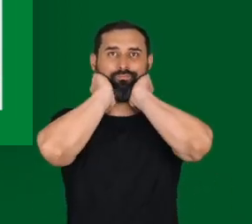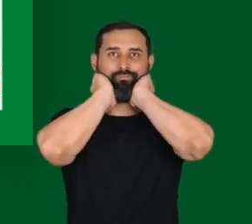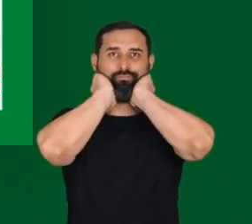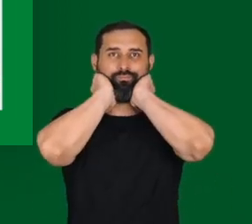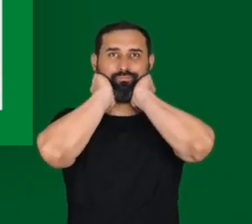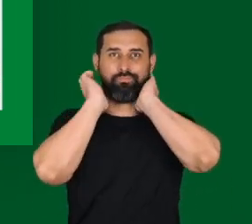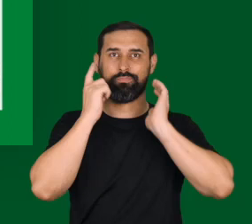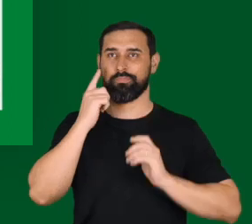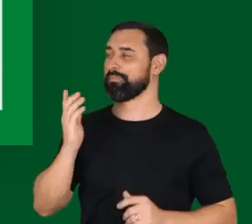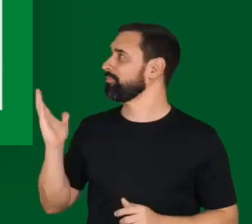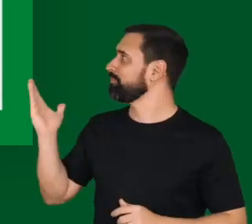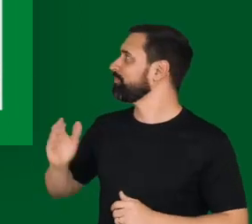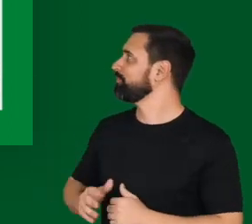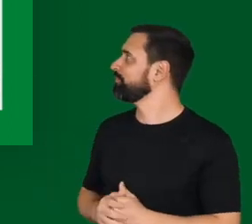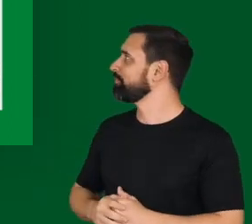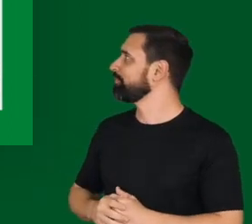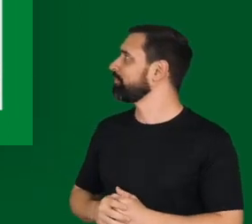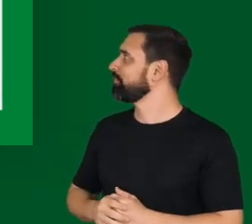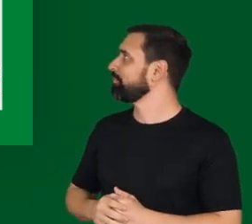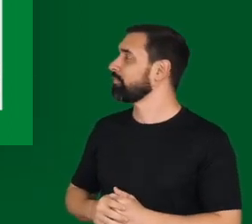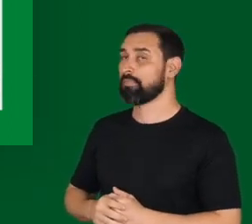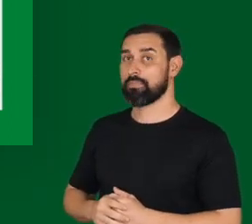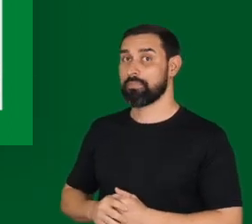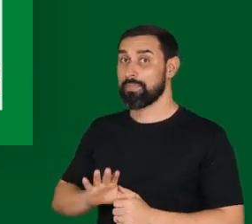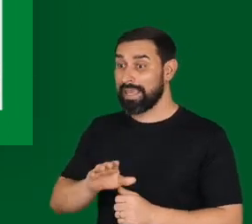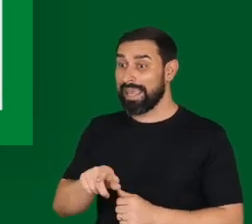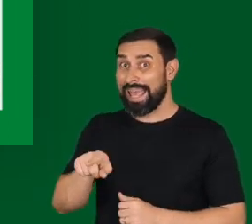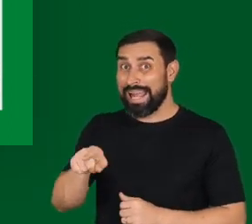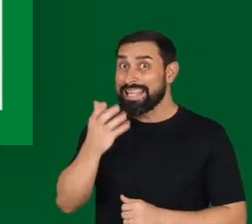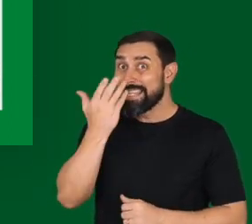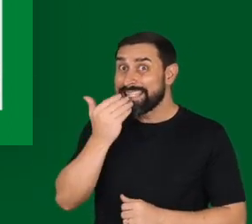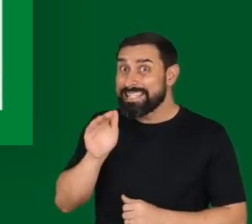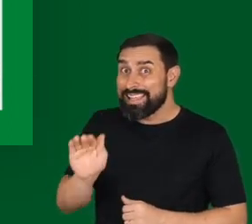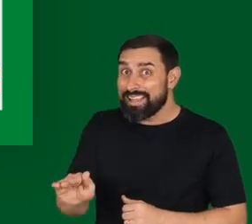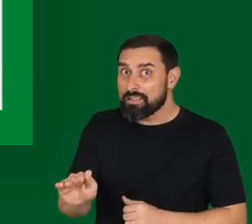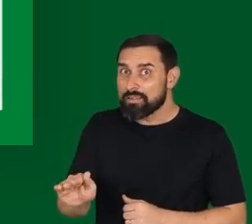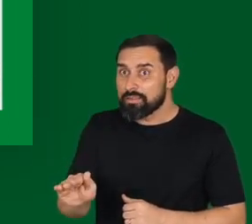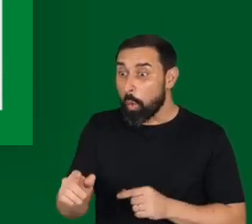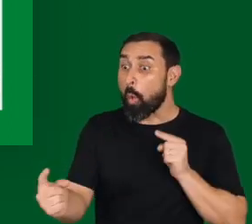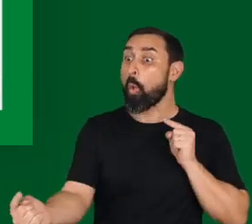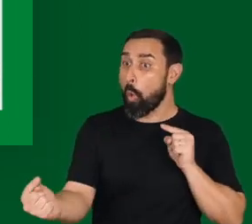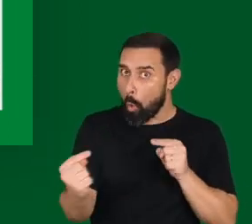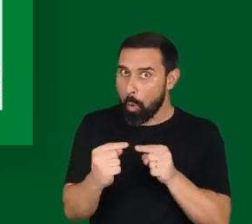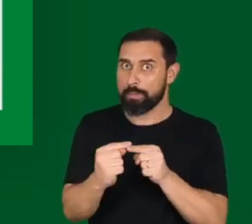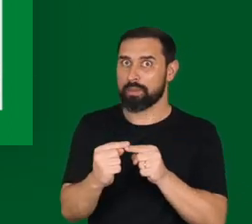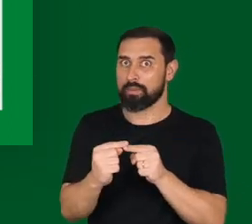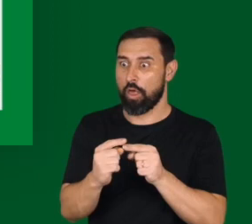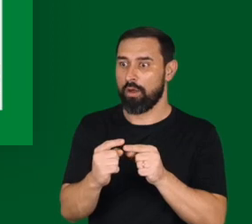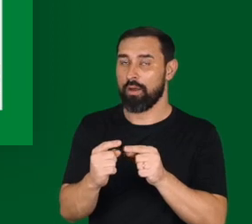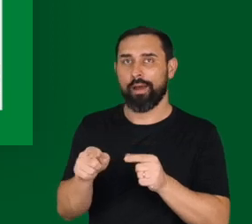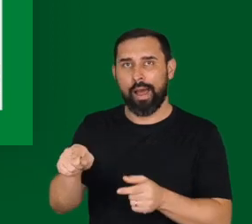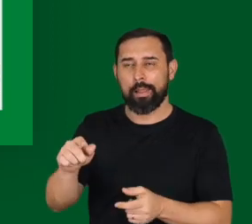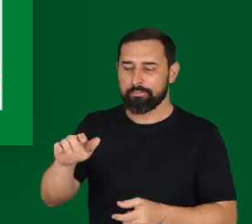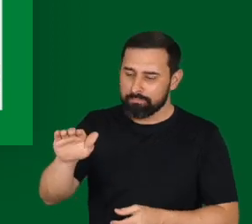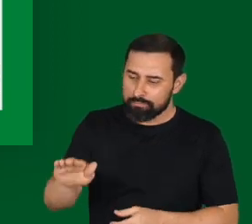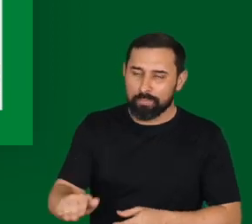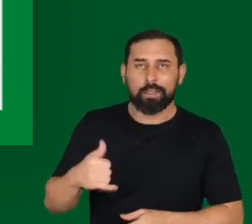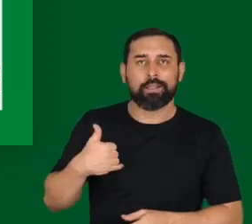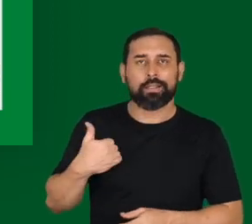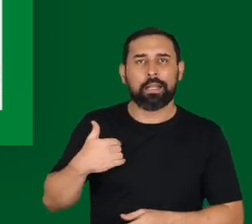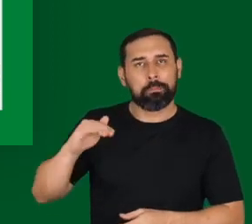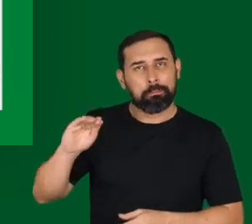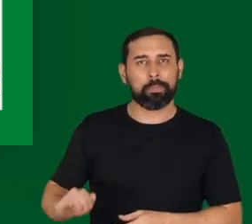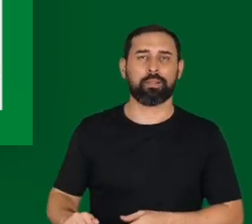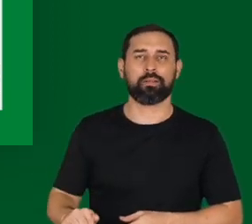colar cervical, né? Estabilização cervical. O colar, ele tem que ser adequado ao tamanho, como vocês podem ver aí na figura, né? É uma